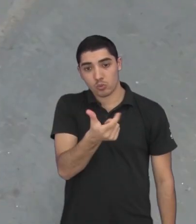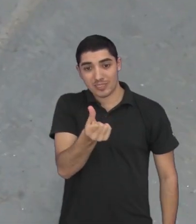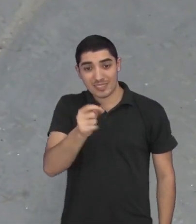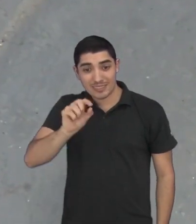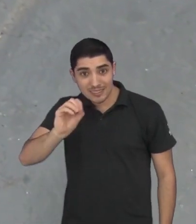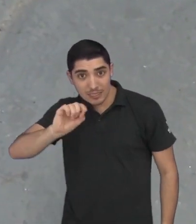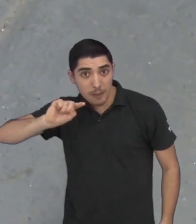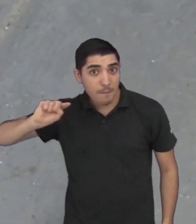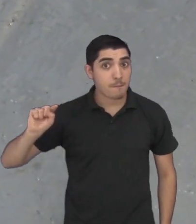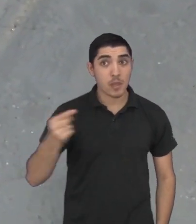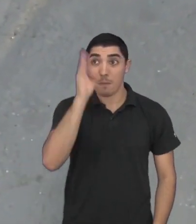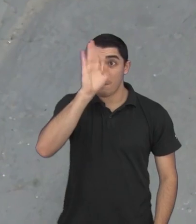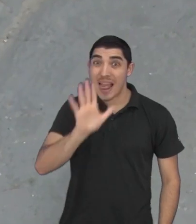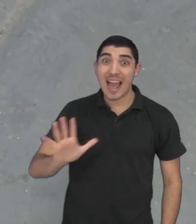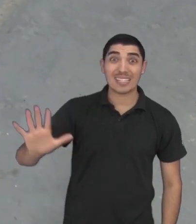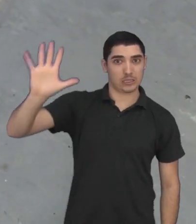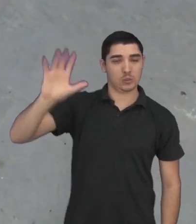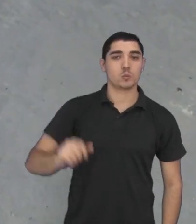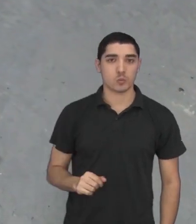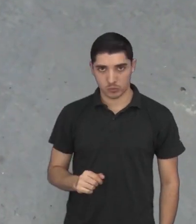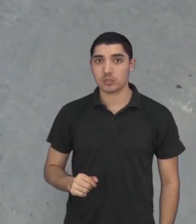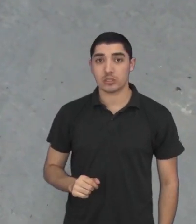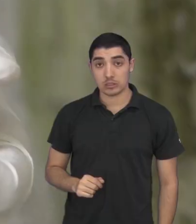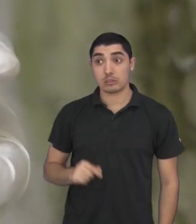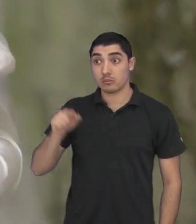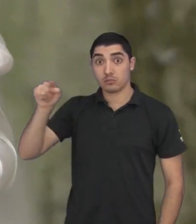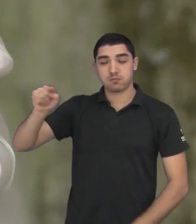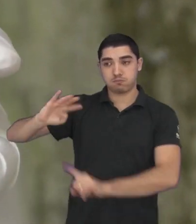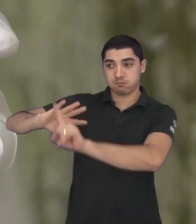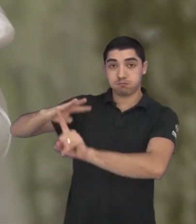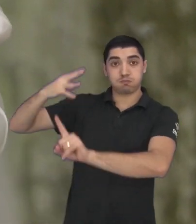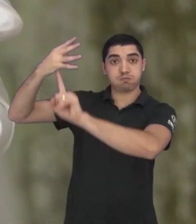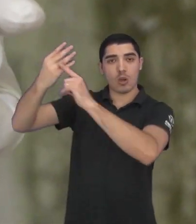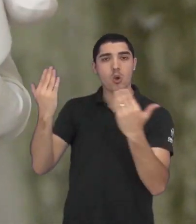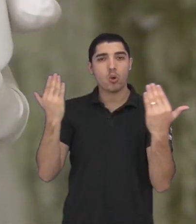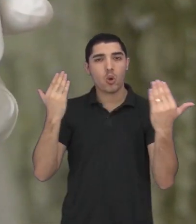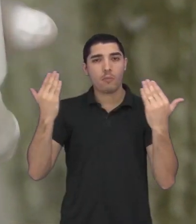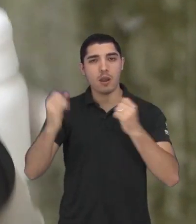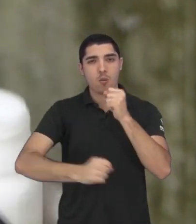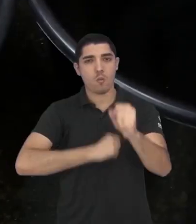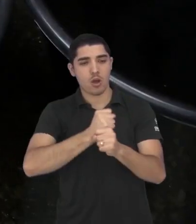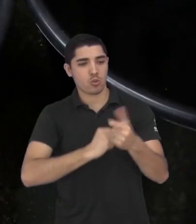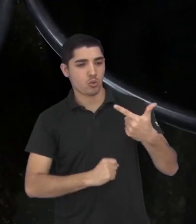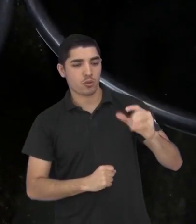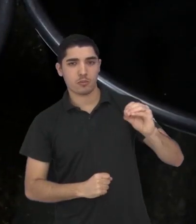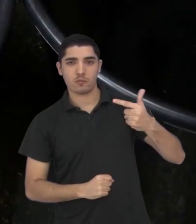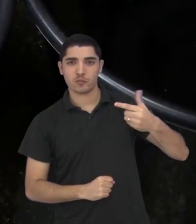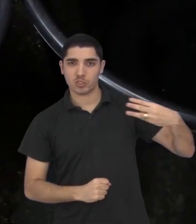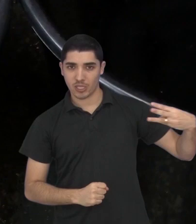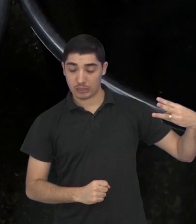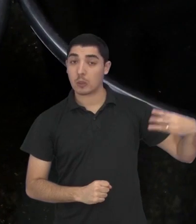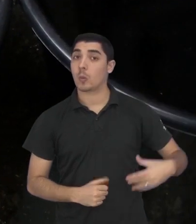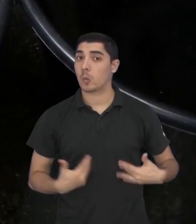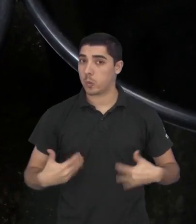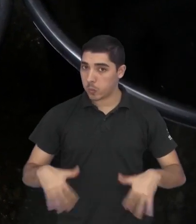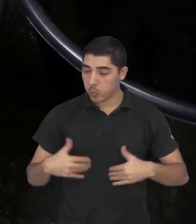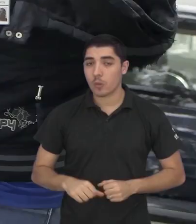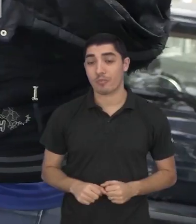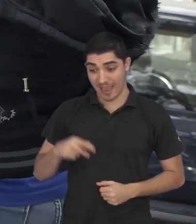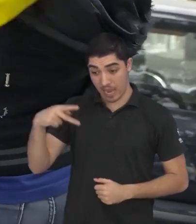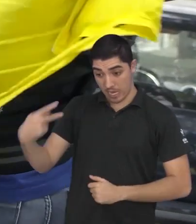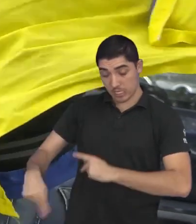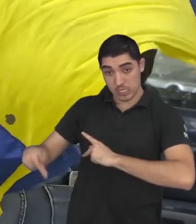Câmara valoriza as políticas públicas pautadas na redução da inadimplência. Dar mais condição financeira e de crédito